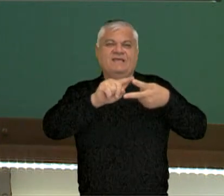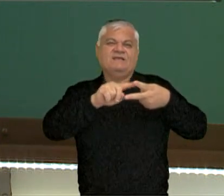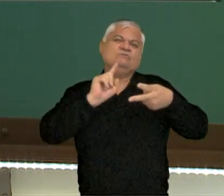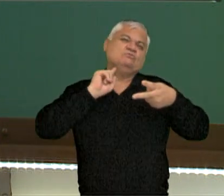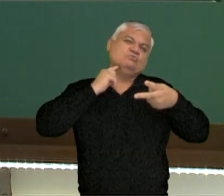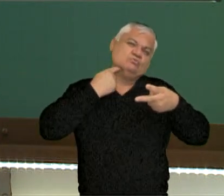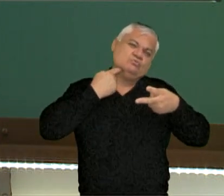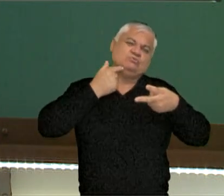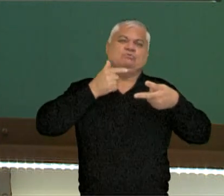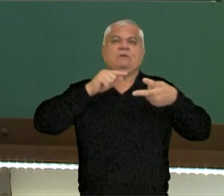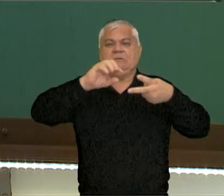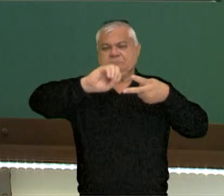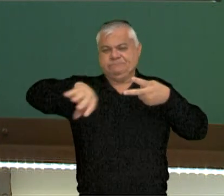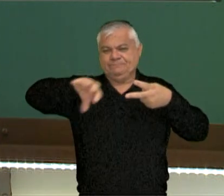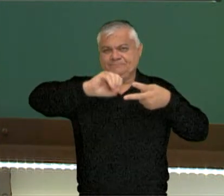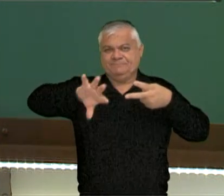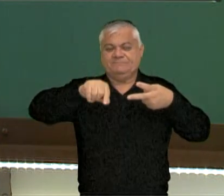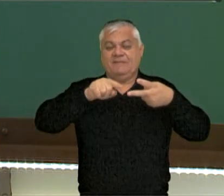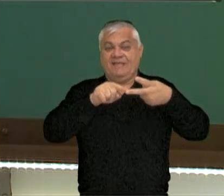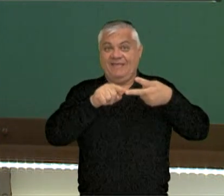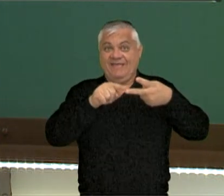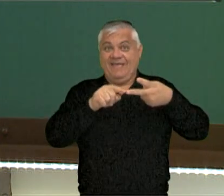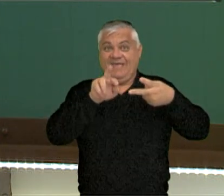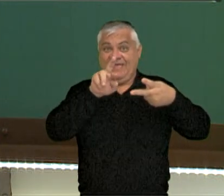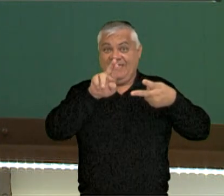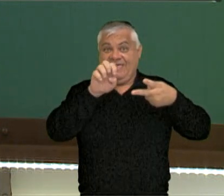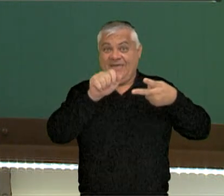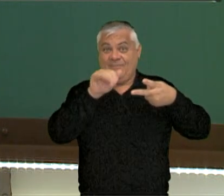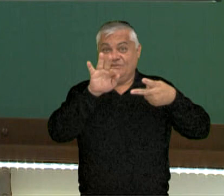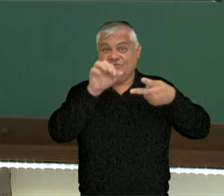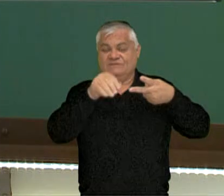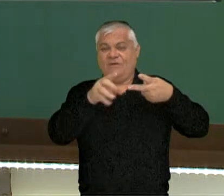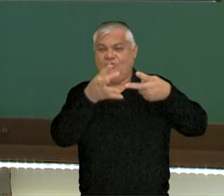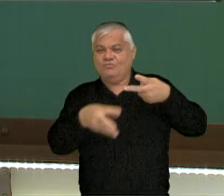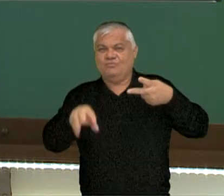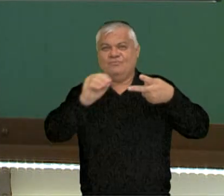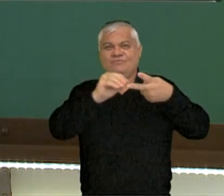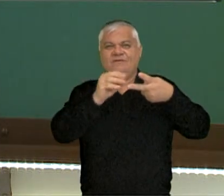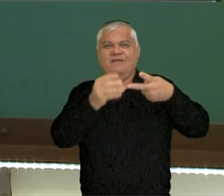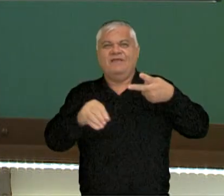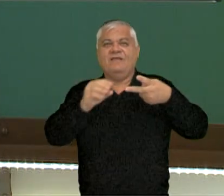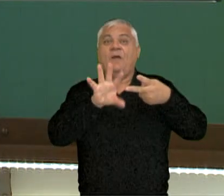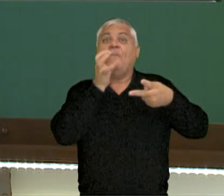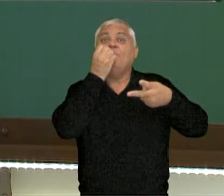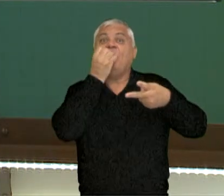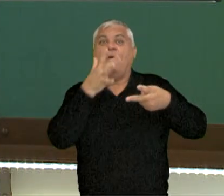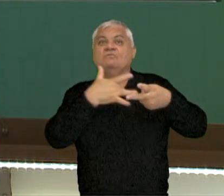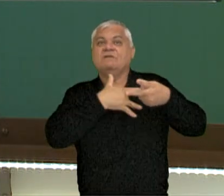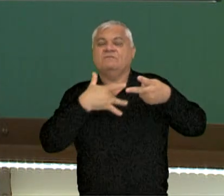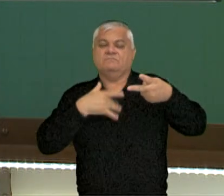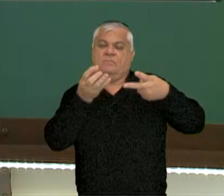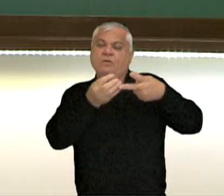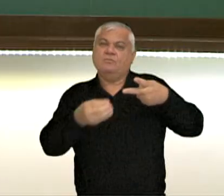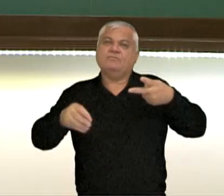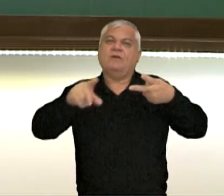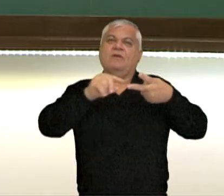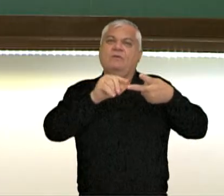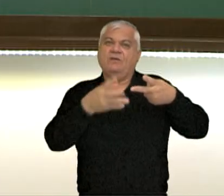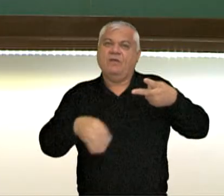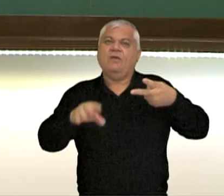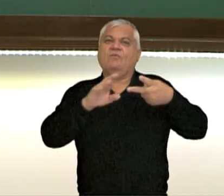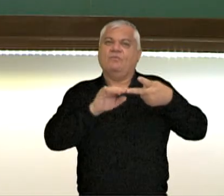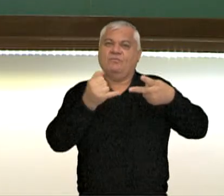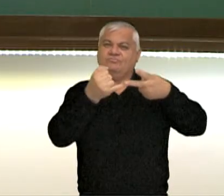e a reabsorção traz de novo tudo aquilo que é bom, fazendo com que isso retorne aos capilares, ao